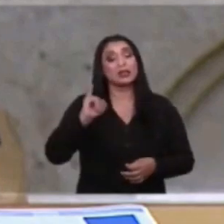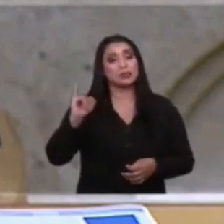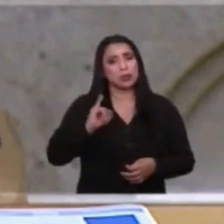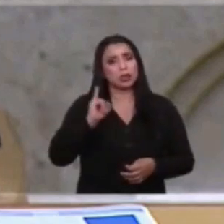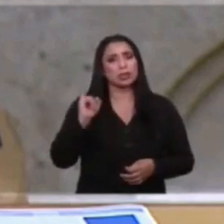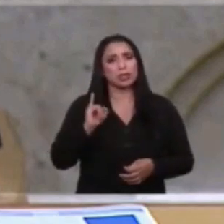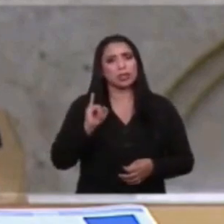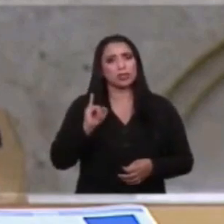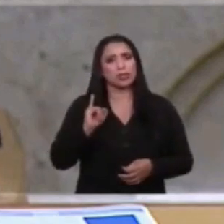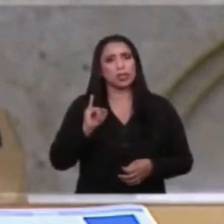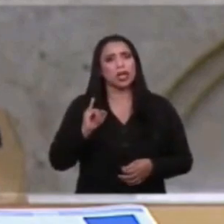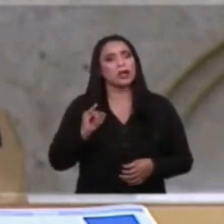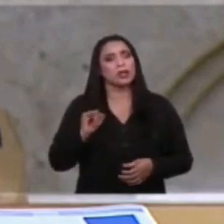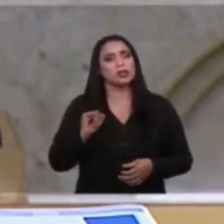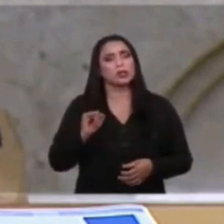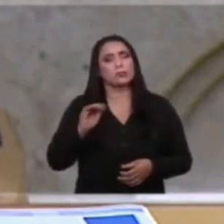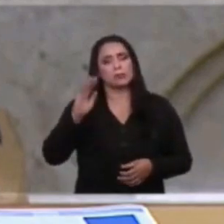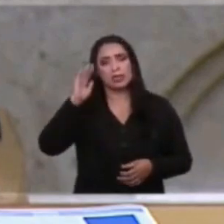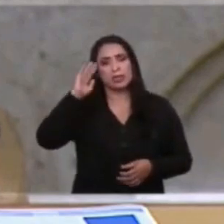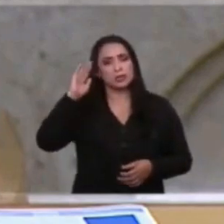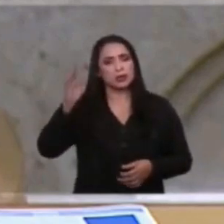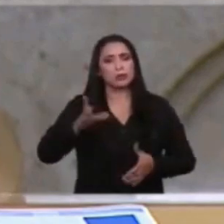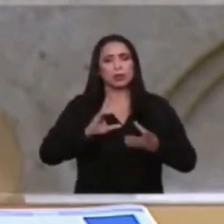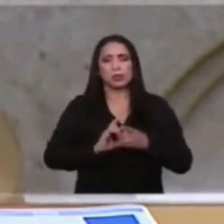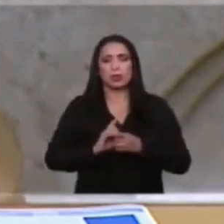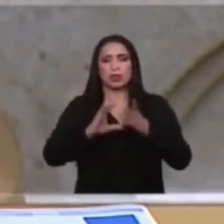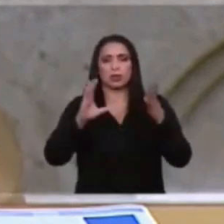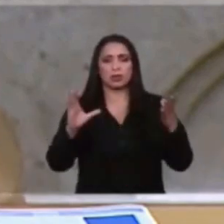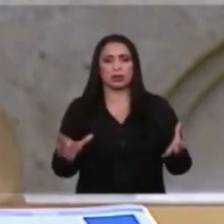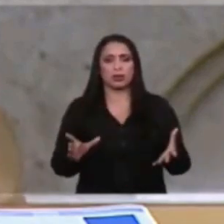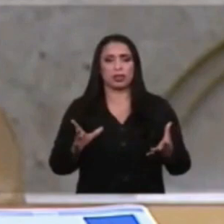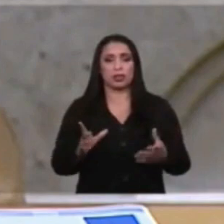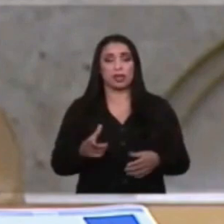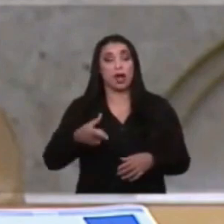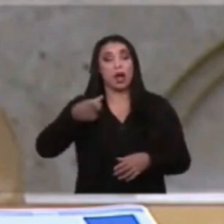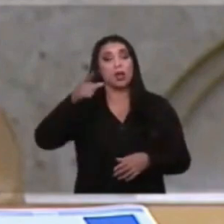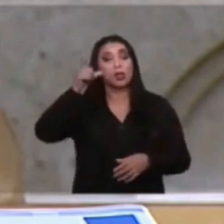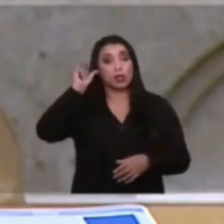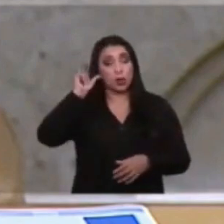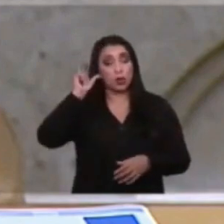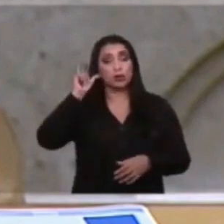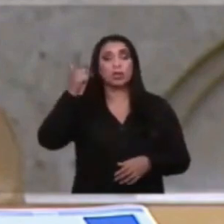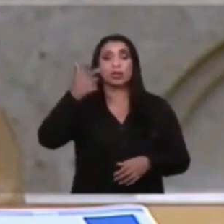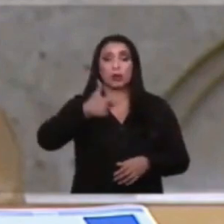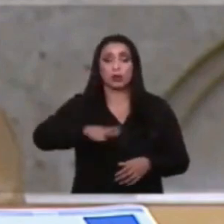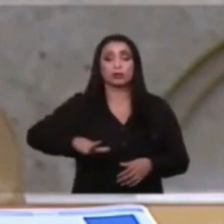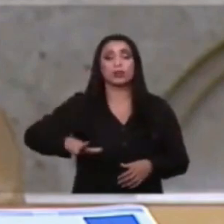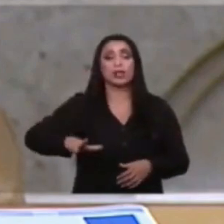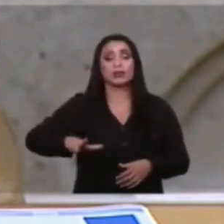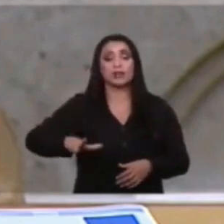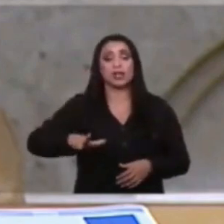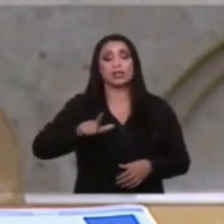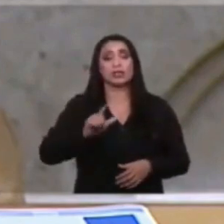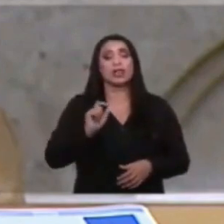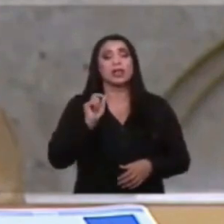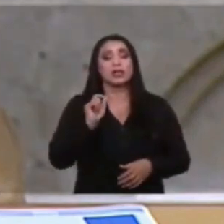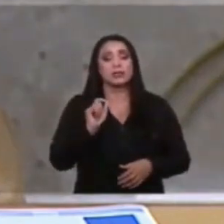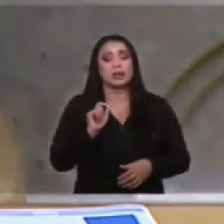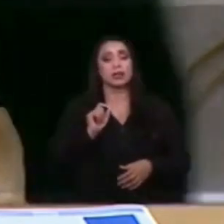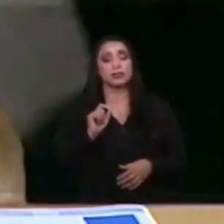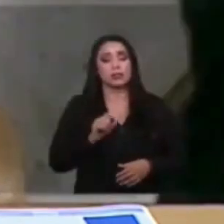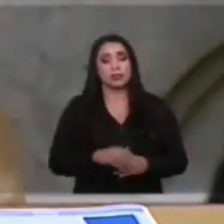para a democracia. E não por outra razão, nós ainda ontem reiteramos a